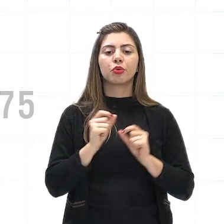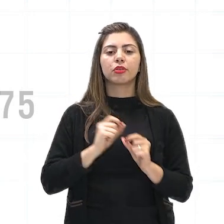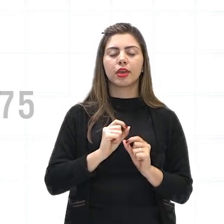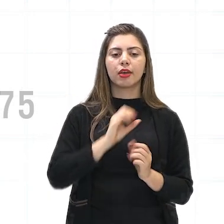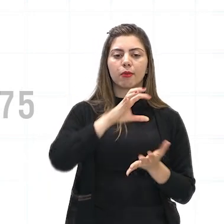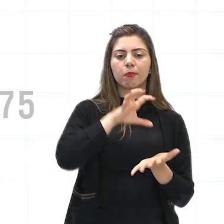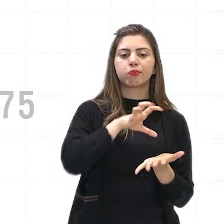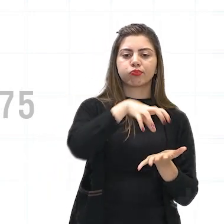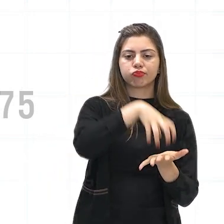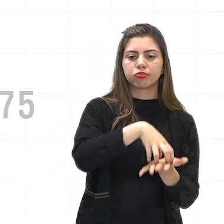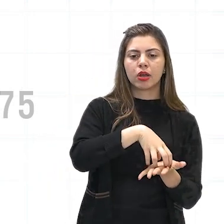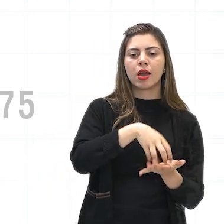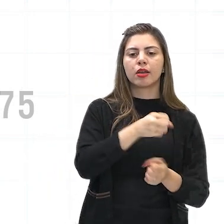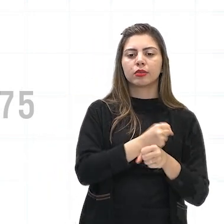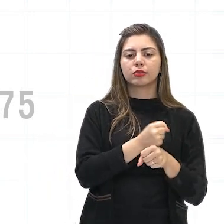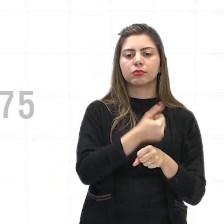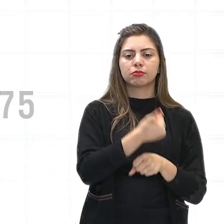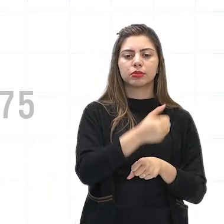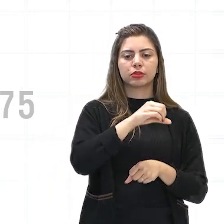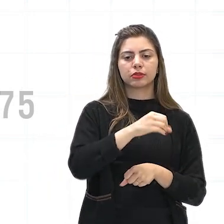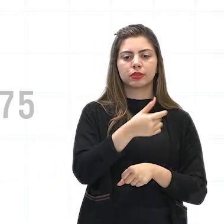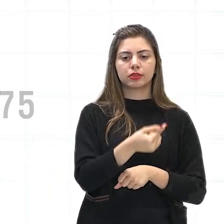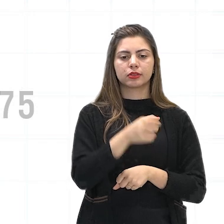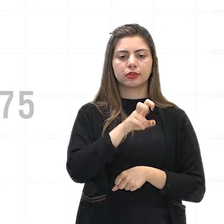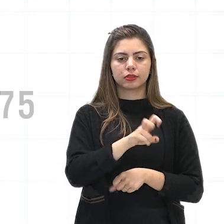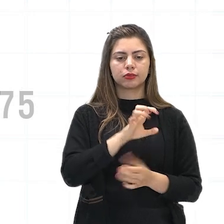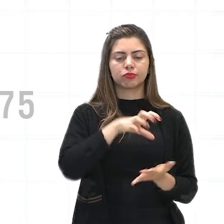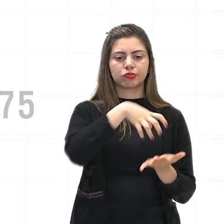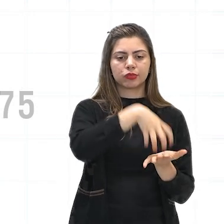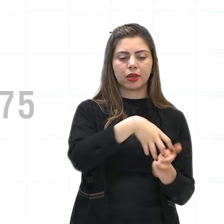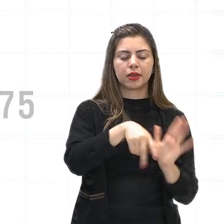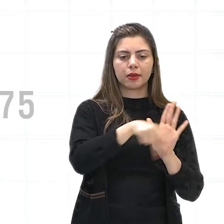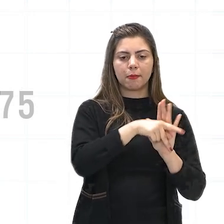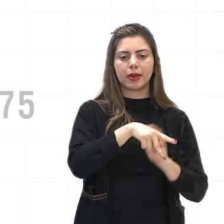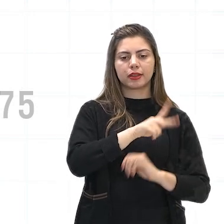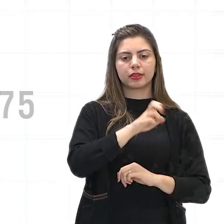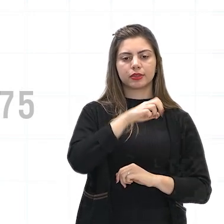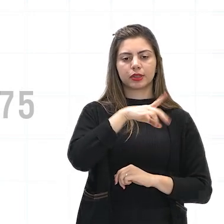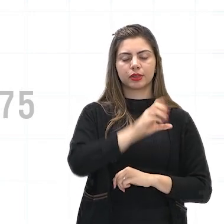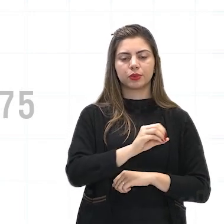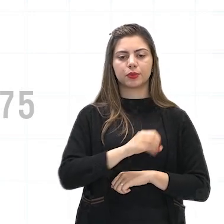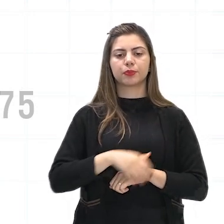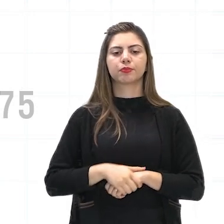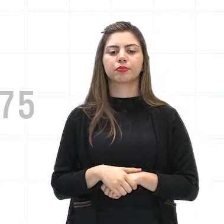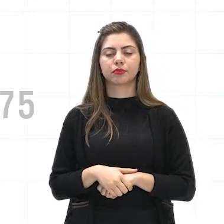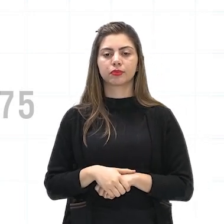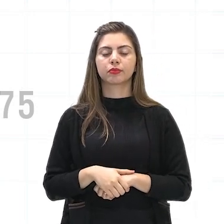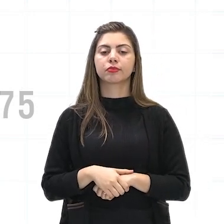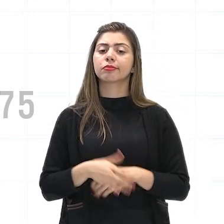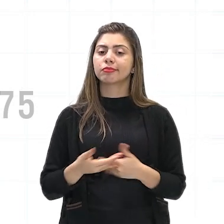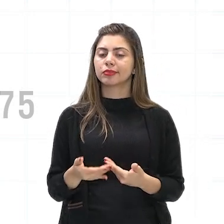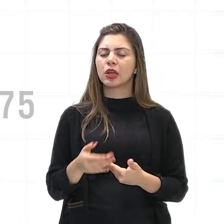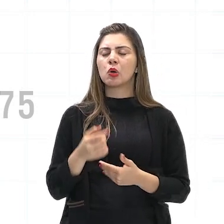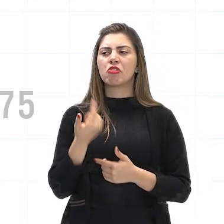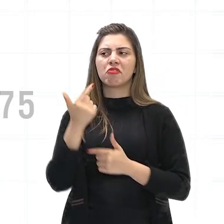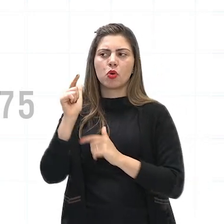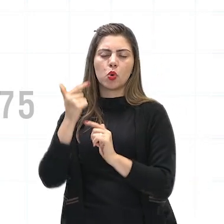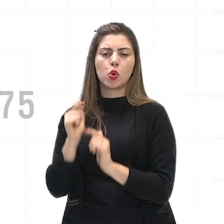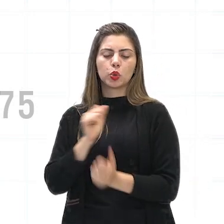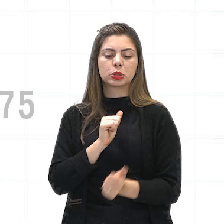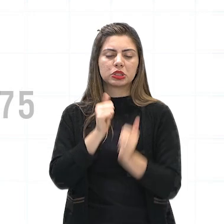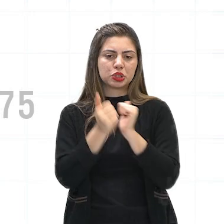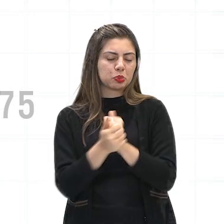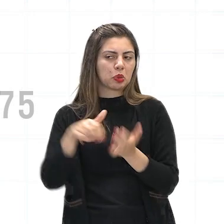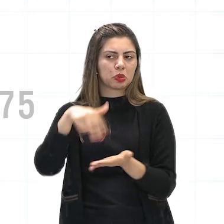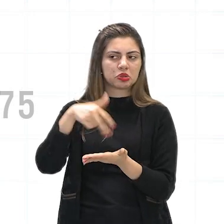1975, né, pela Federação Japonesa de Kendo. E assim como todos os outros esportes, danças